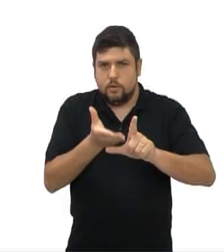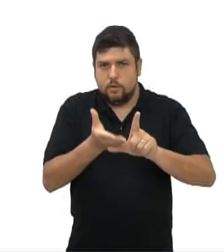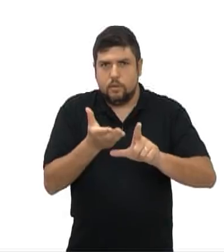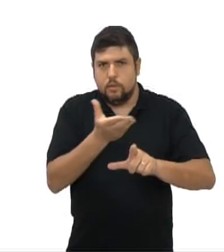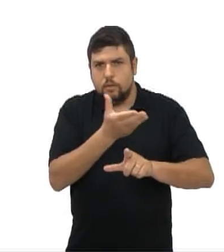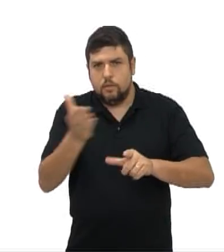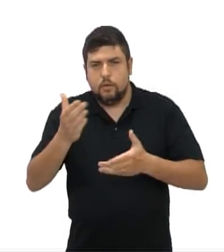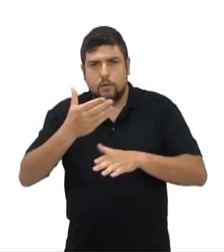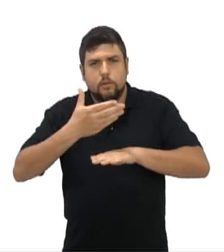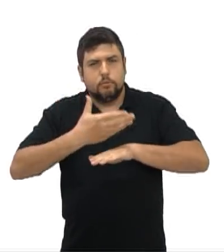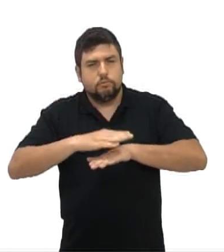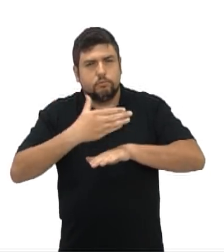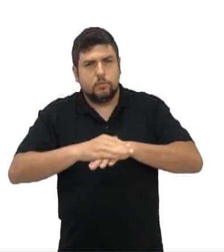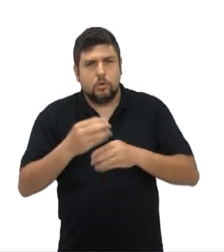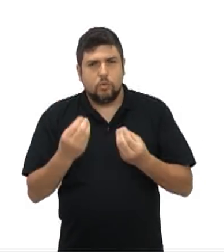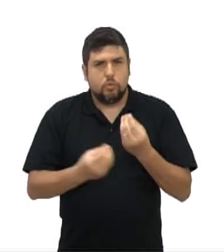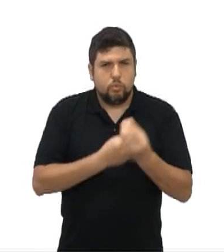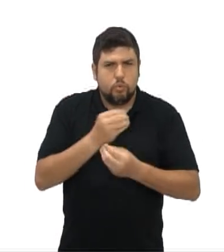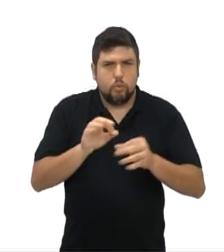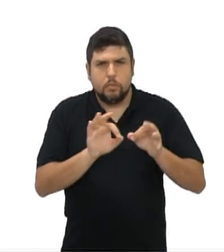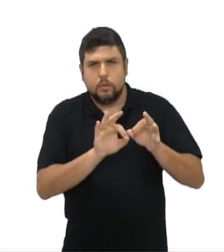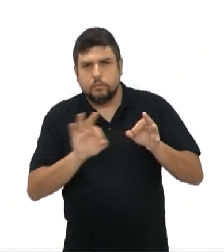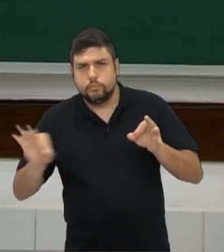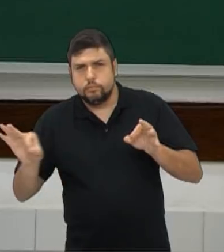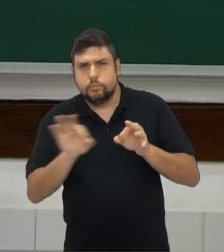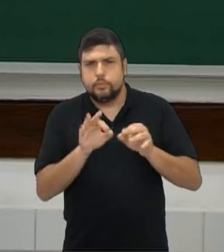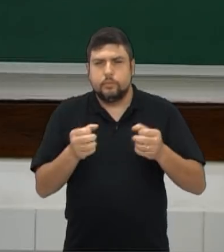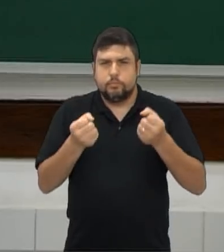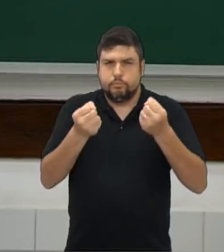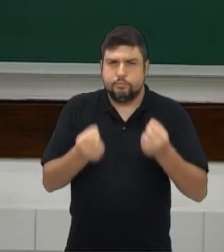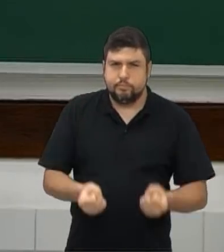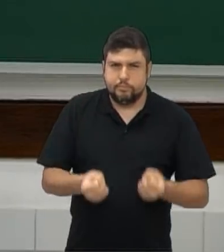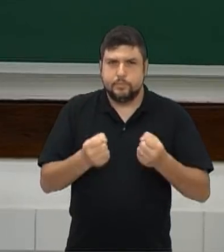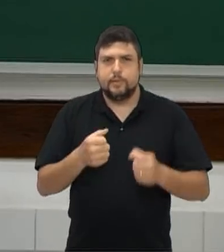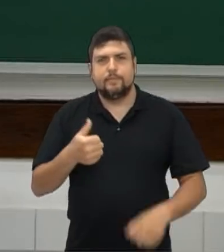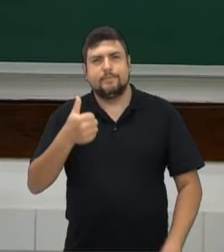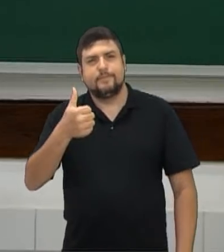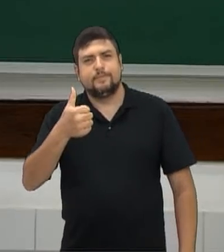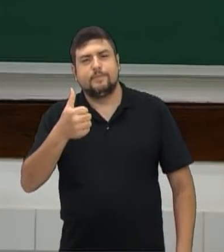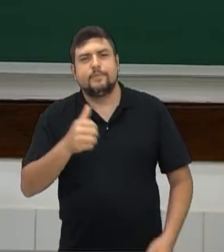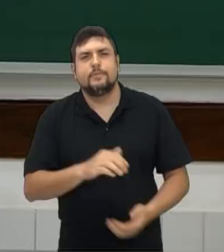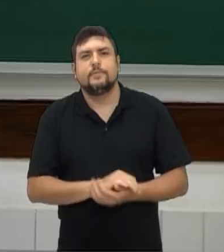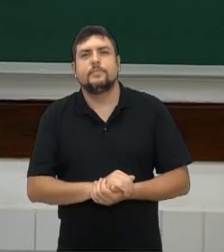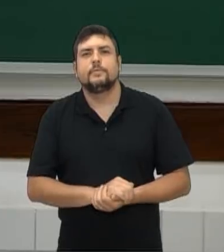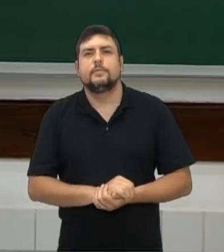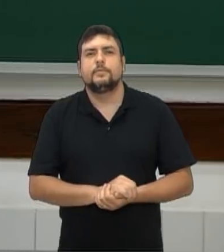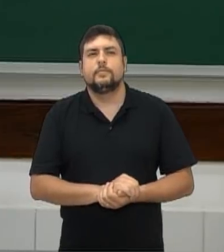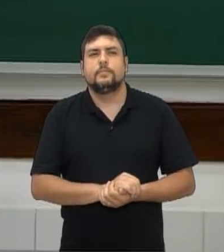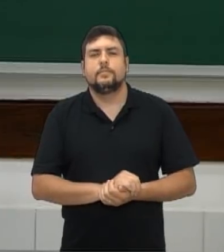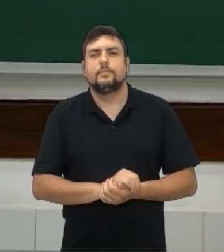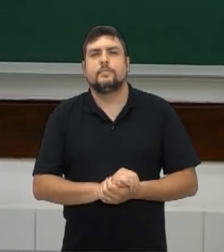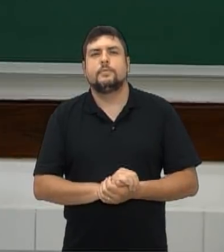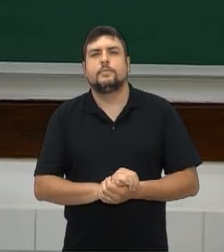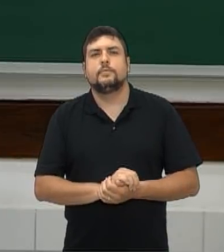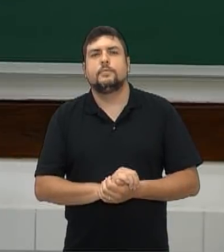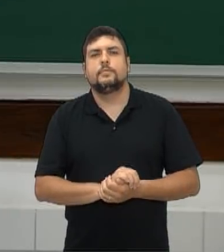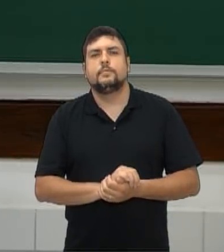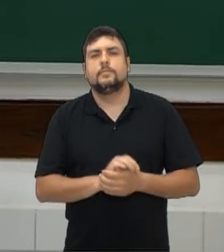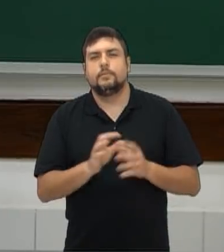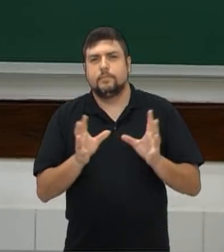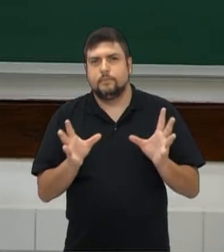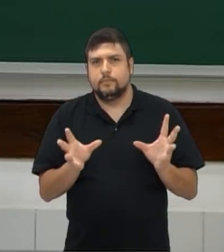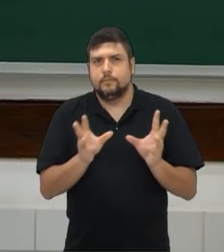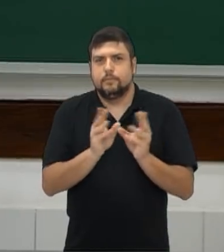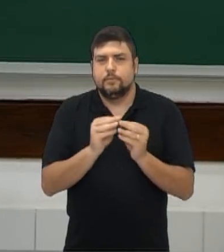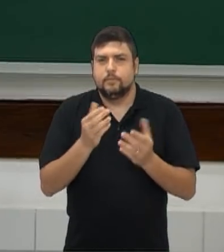as unidades de medida, sobre as grandezas de massa e de comprimento, beleza? Com isso, a gente encerra a aula de